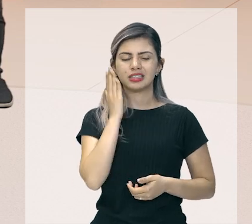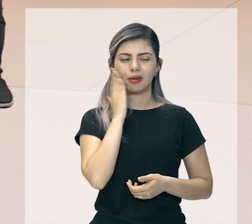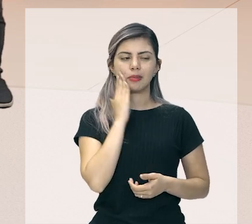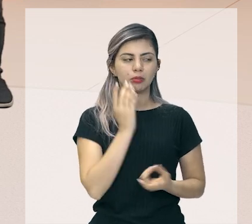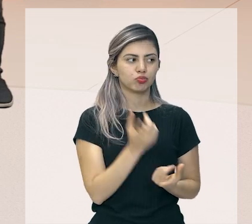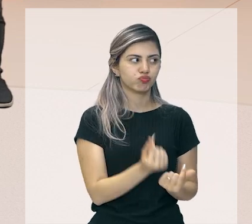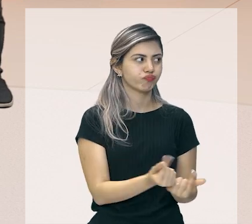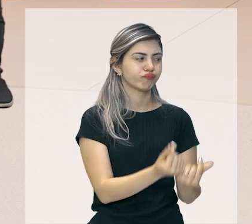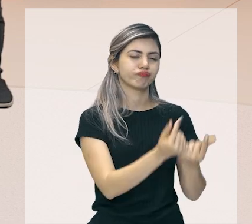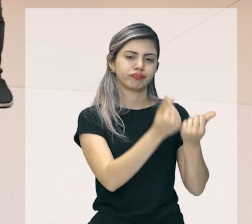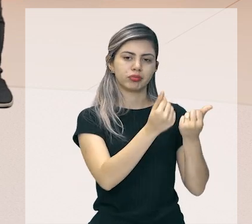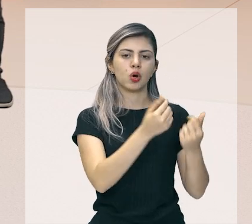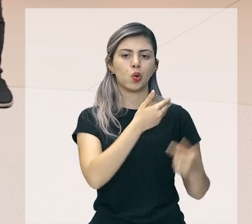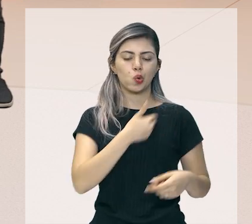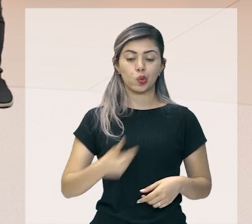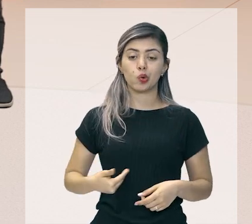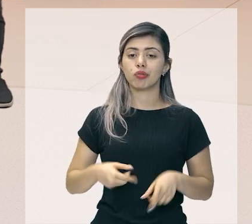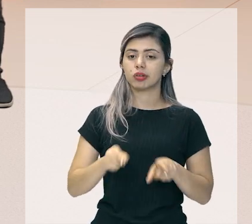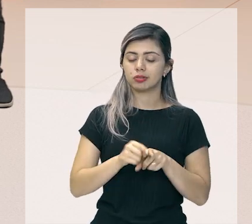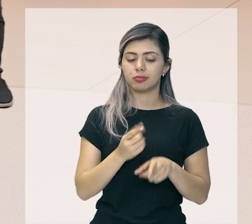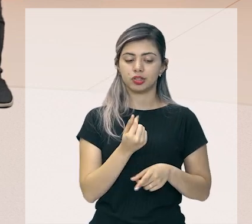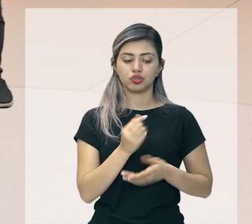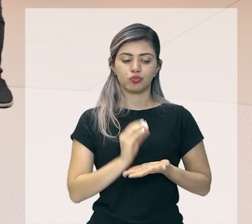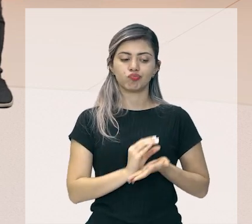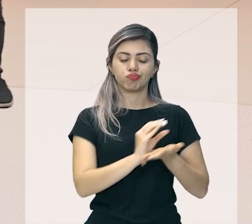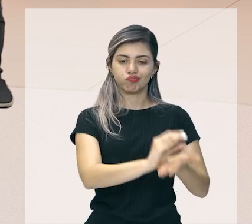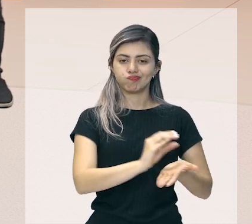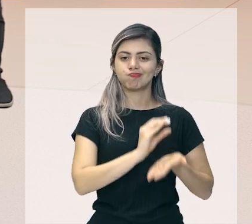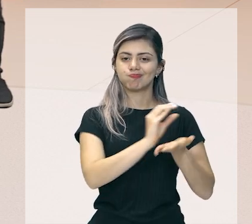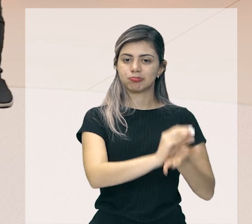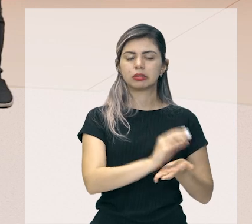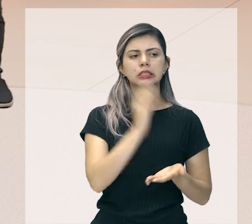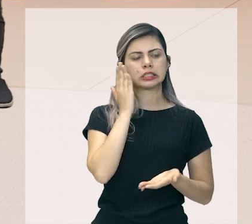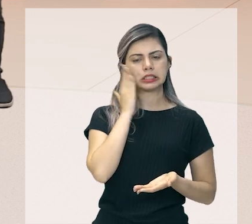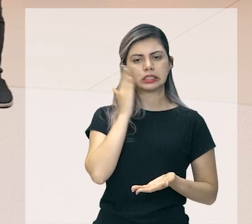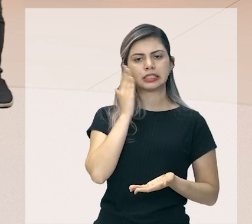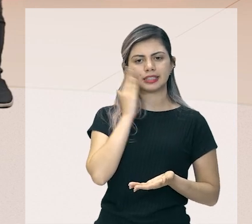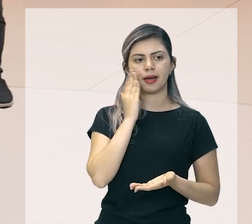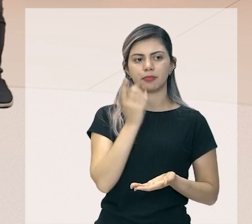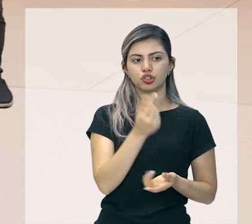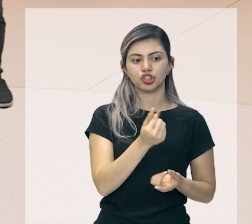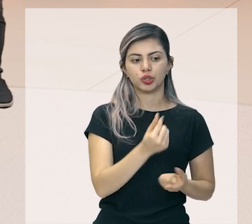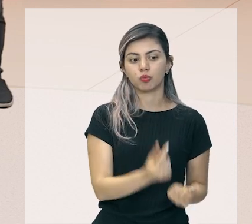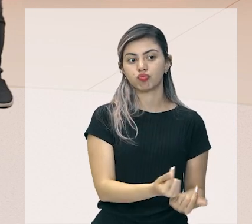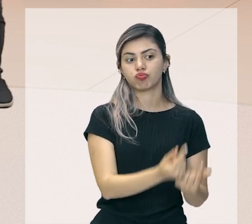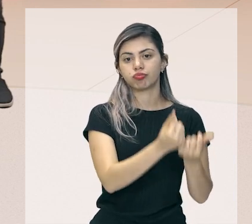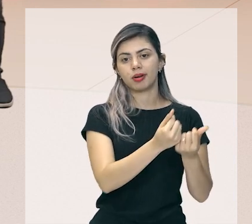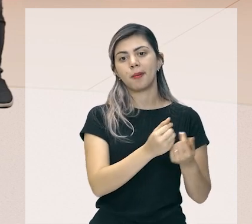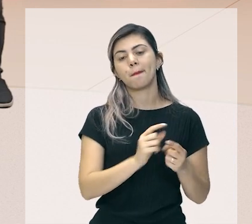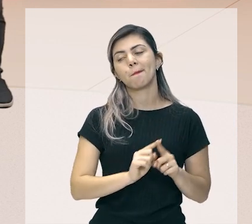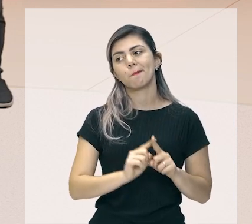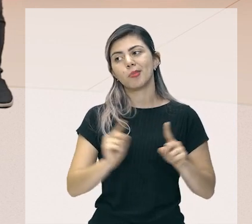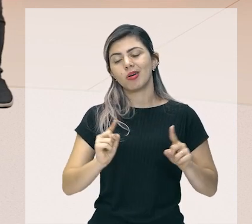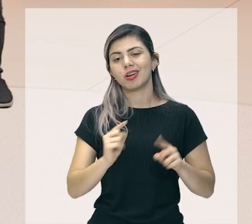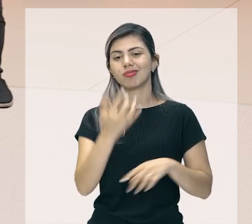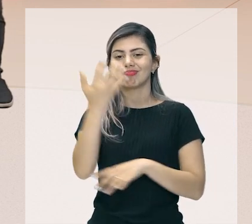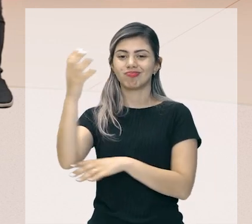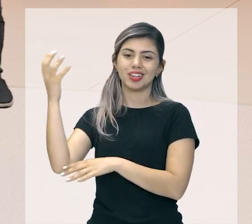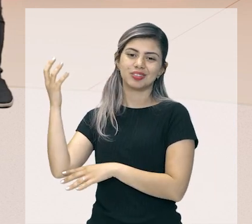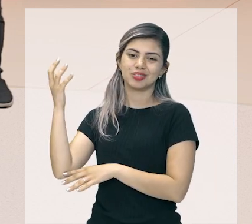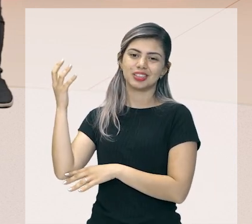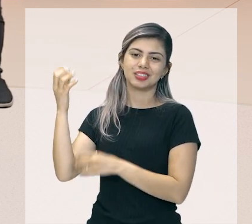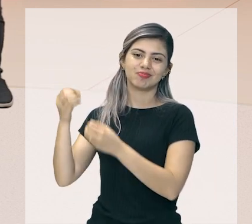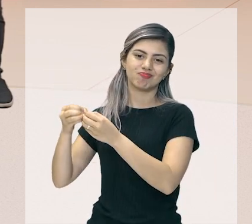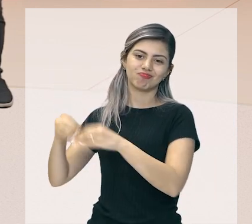dinheiro, inclusive o próprio governo federal investe bastante nisso, porque reconhece isso, né? O problema é que gera esses impactos aí na natureza. Falando